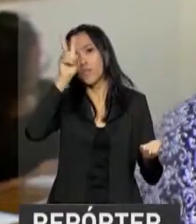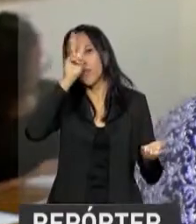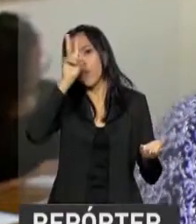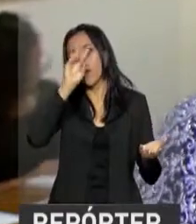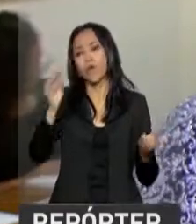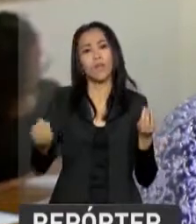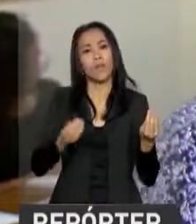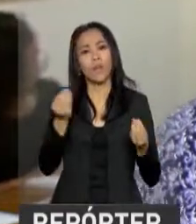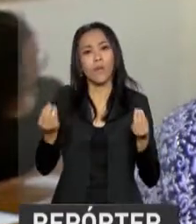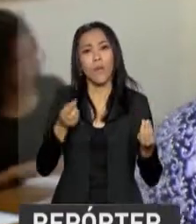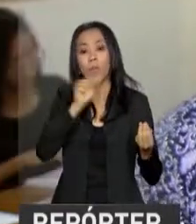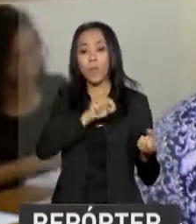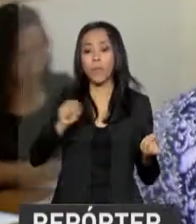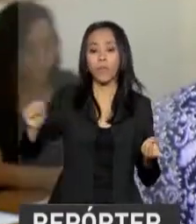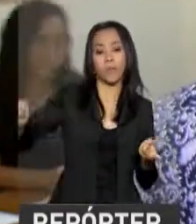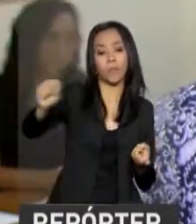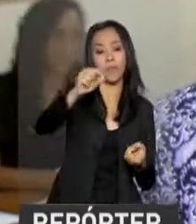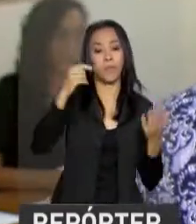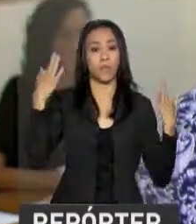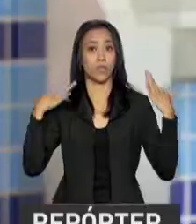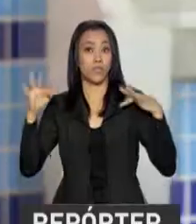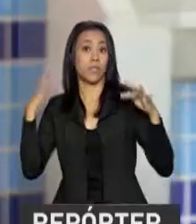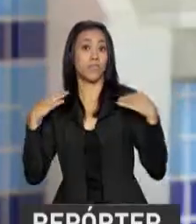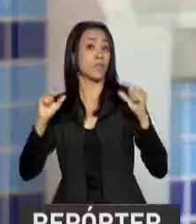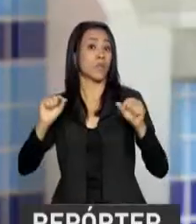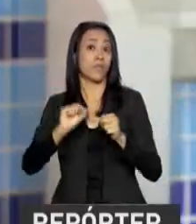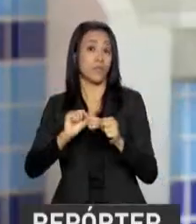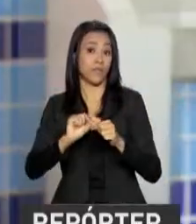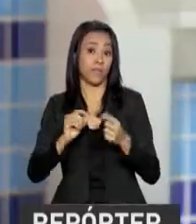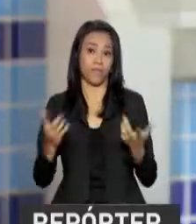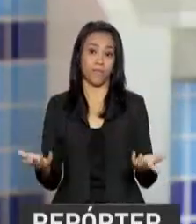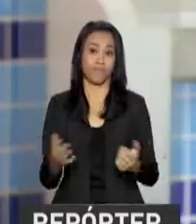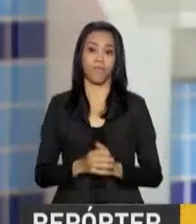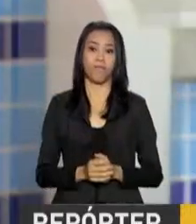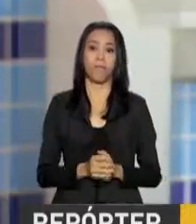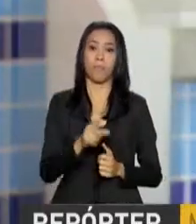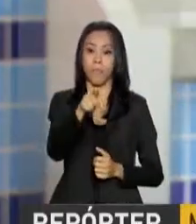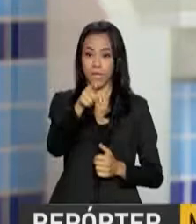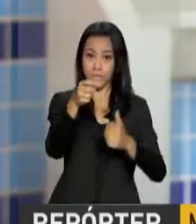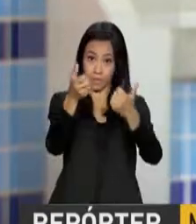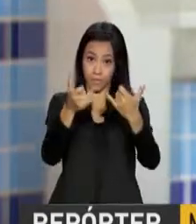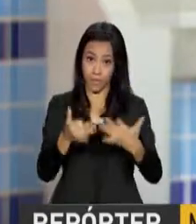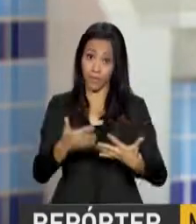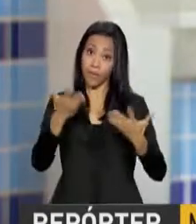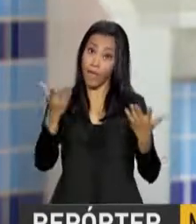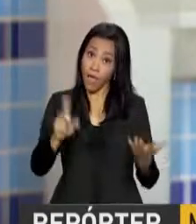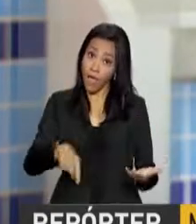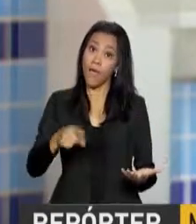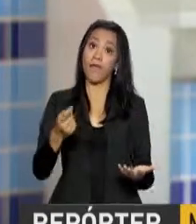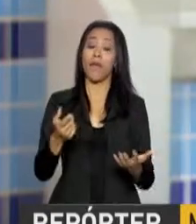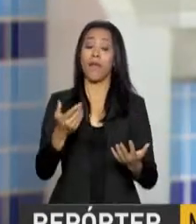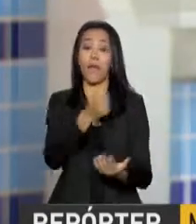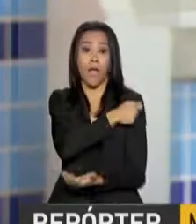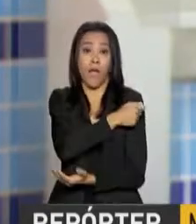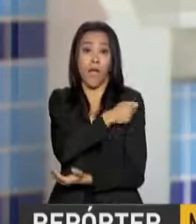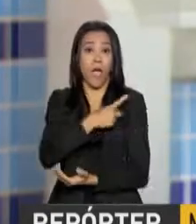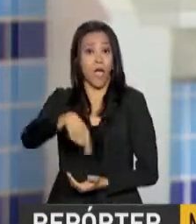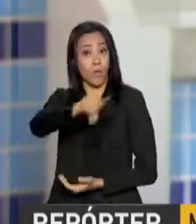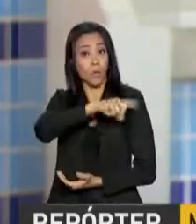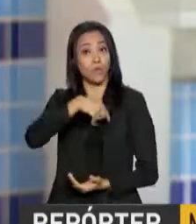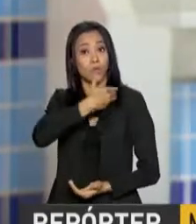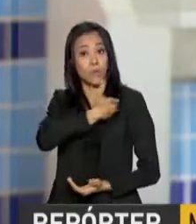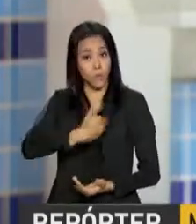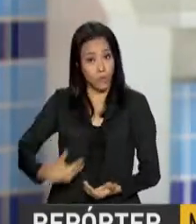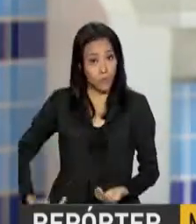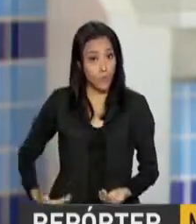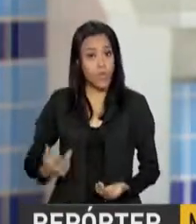um pouco sobre os pontos turísticos, o que fazer em Brasília. São alunos que são da rede pública, né? Eles